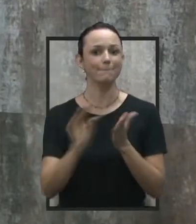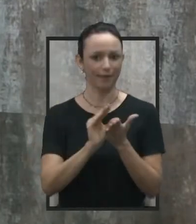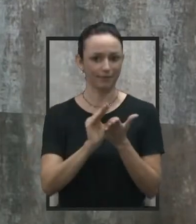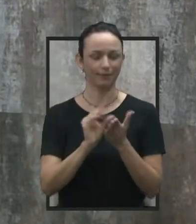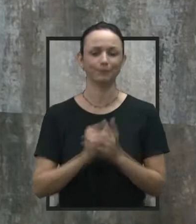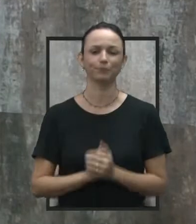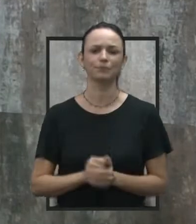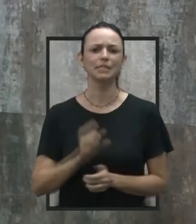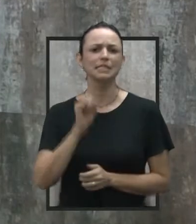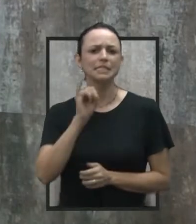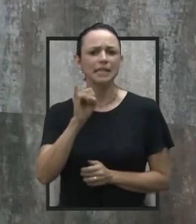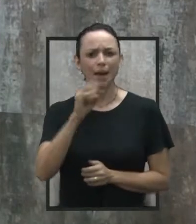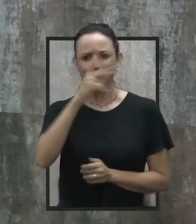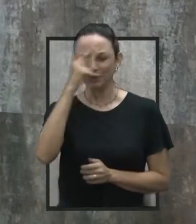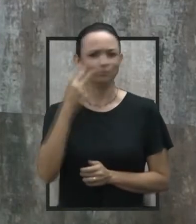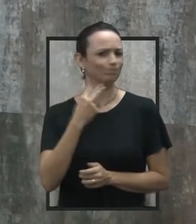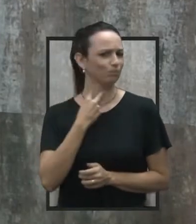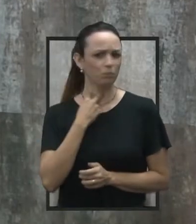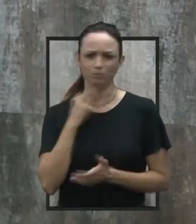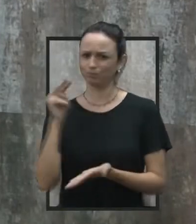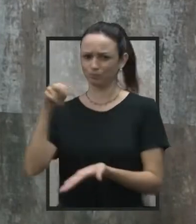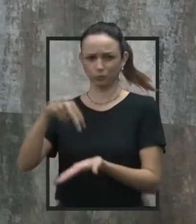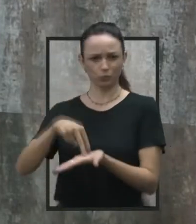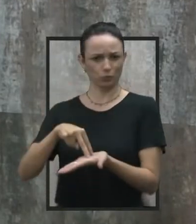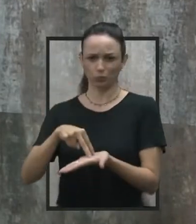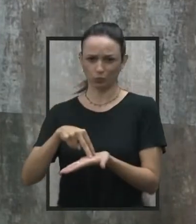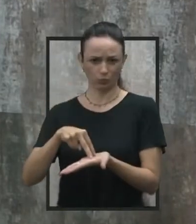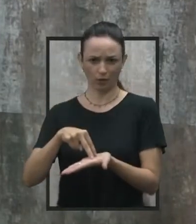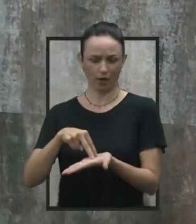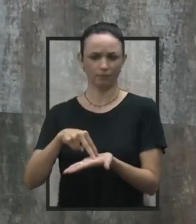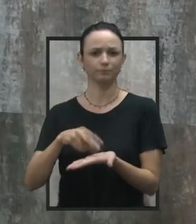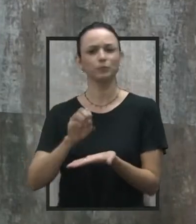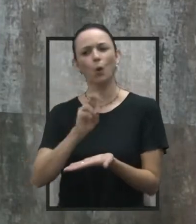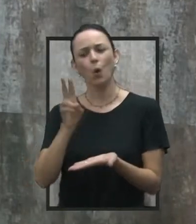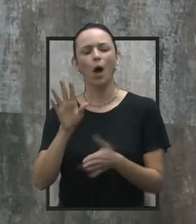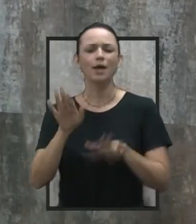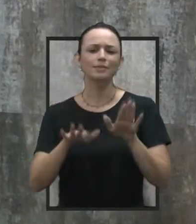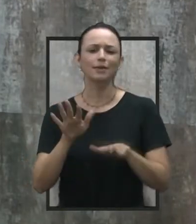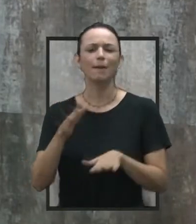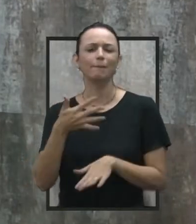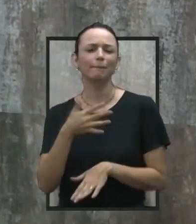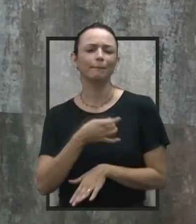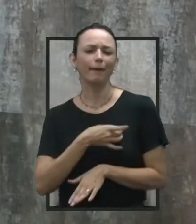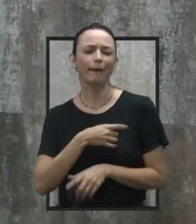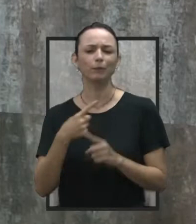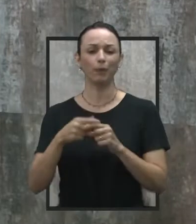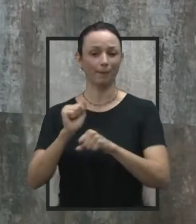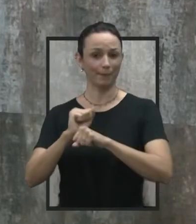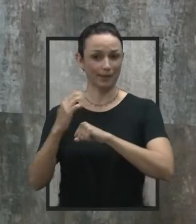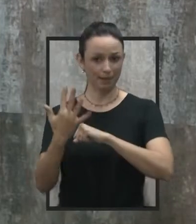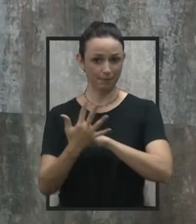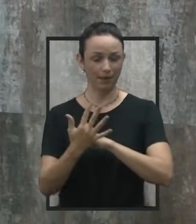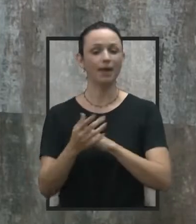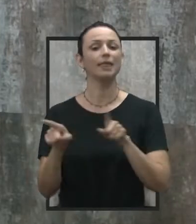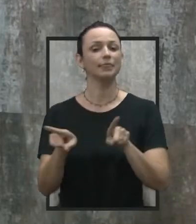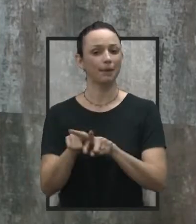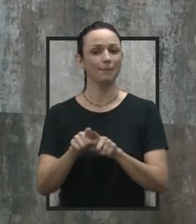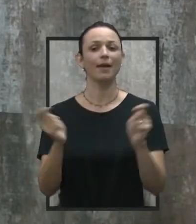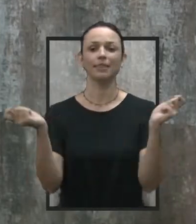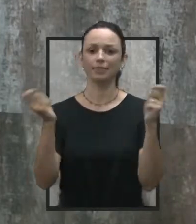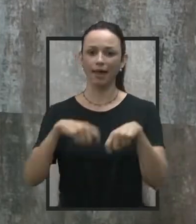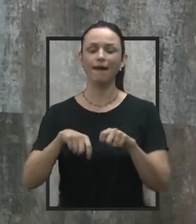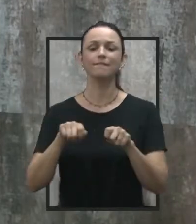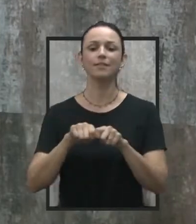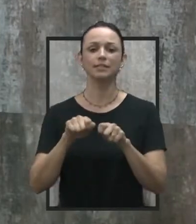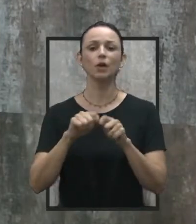emendas. Mas as pessoas que não tenham disponibilidade para estar presencialmente ou ainda não estejam seguras em razão da pandemia, também podem fazer